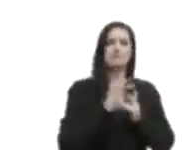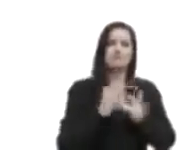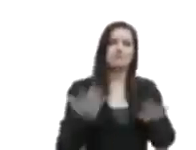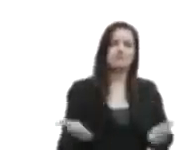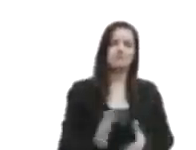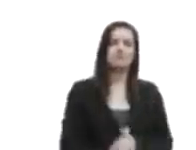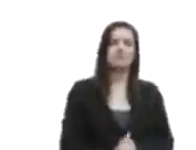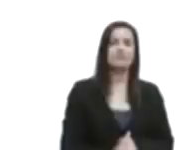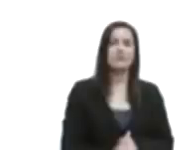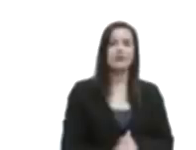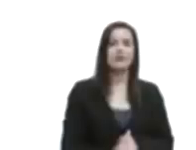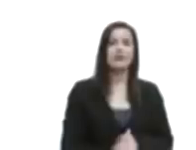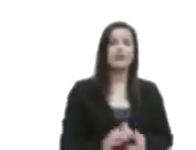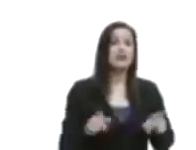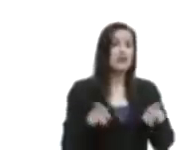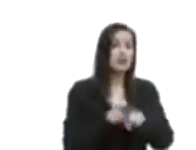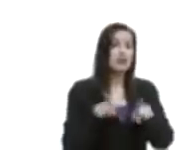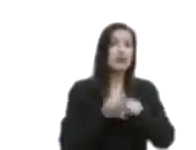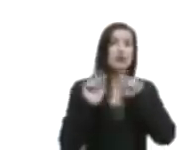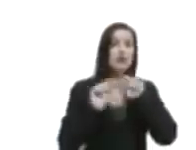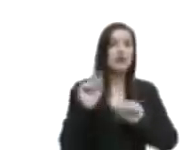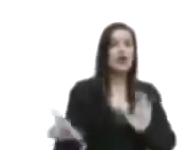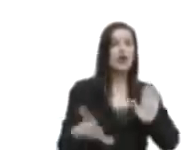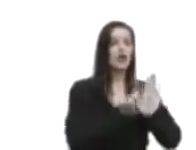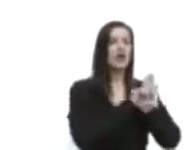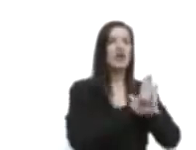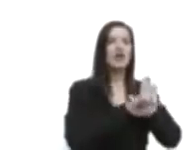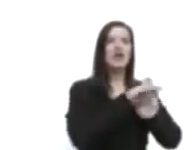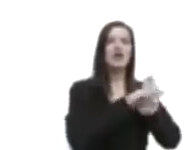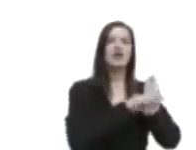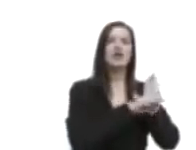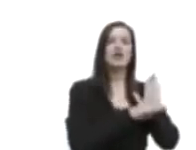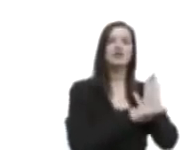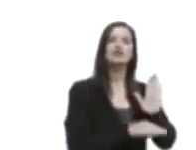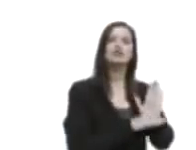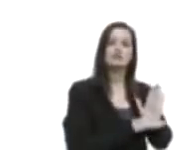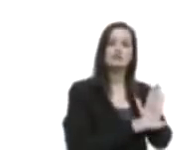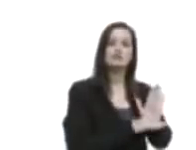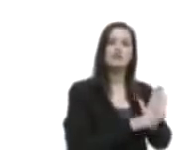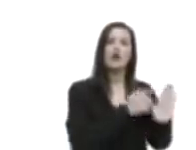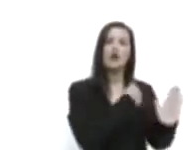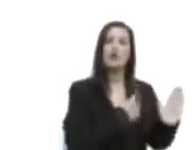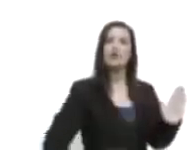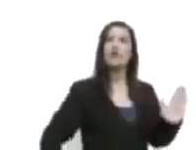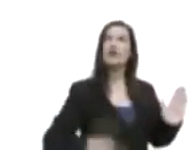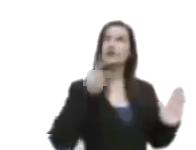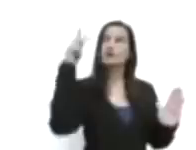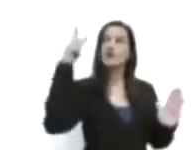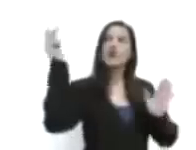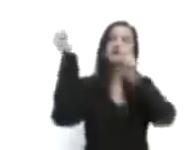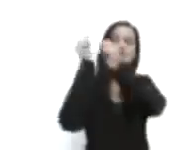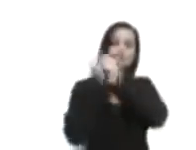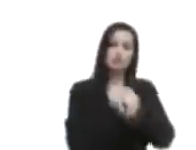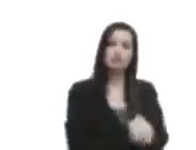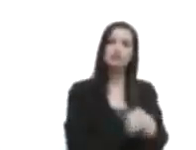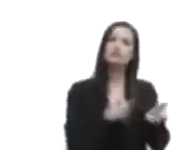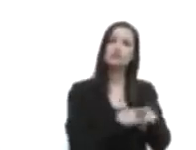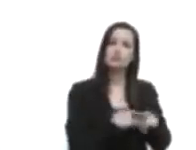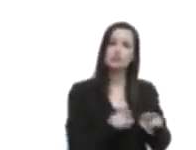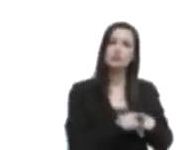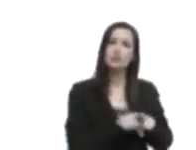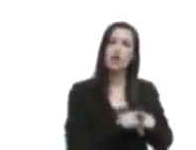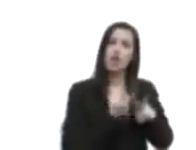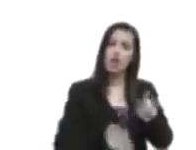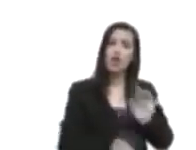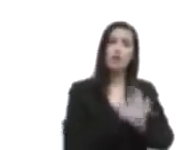a constituição do reino, o programa de governo do reino. Nisso consiste o Sermão do